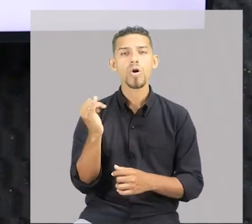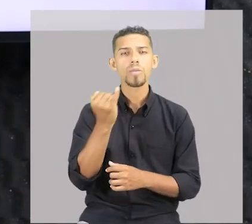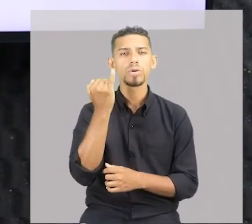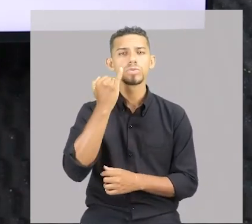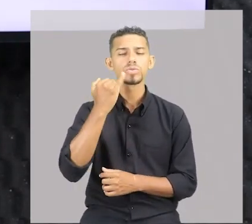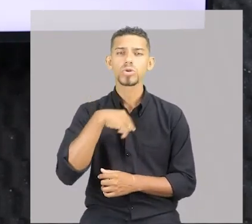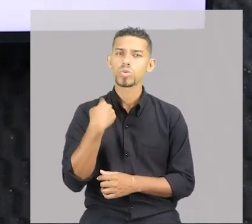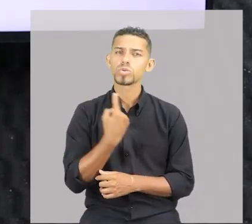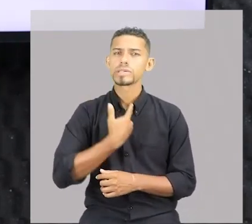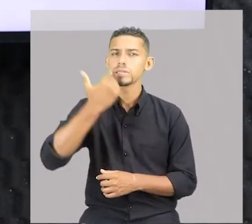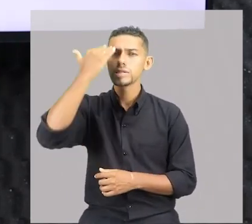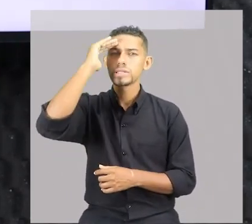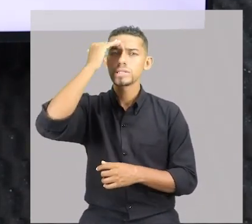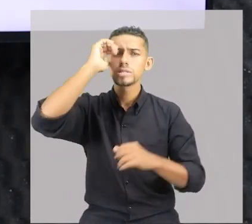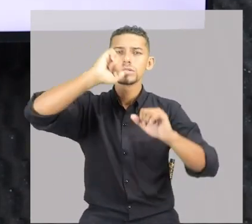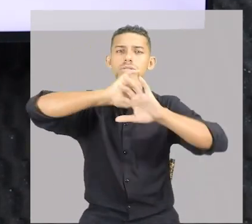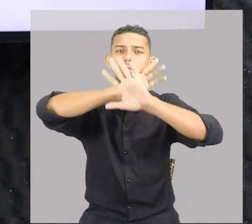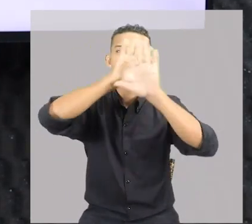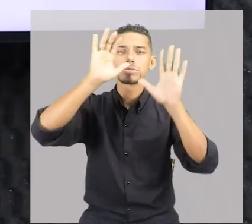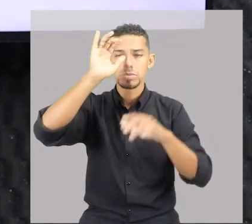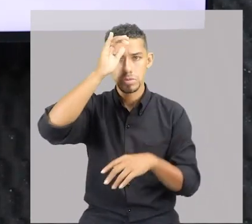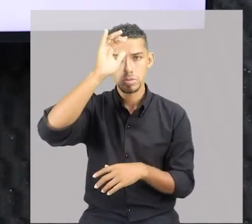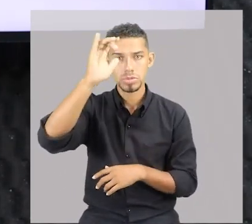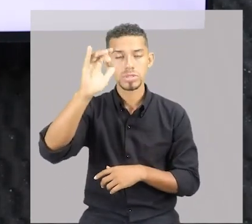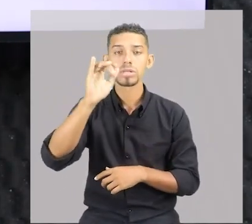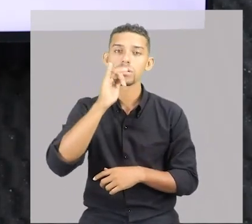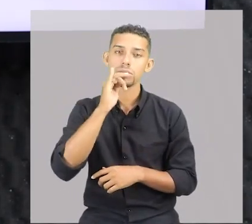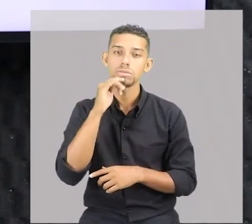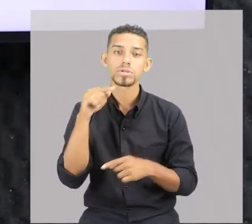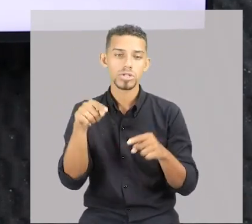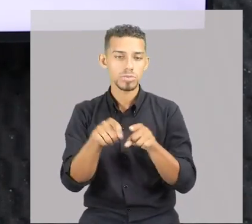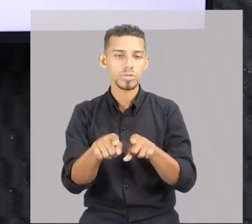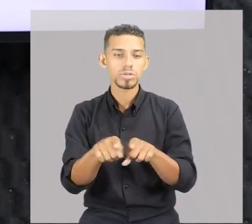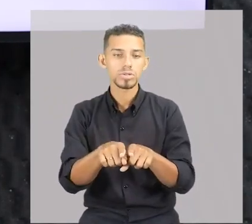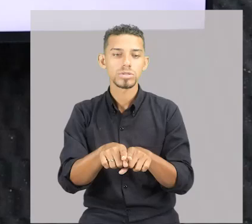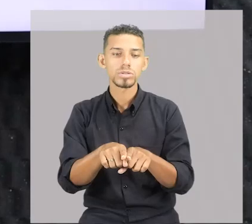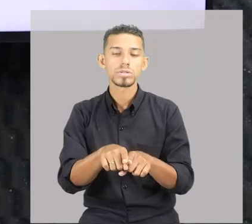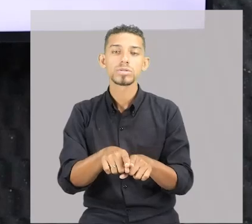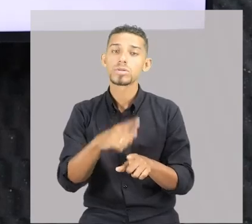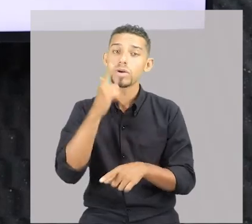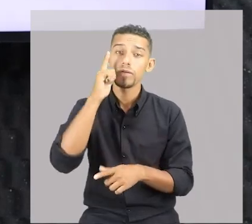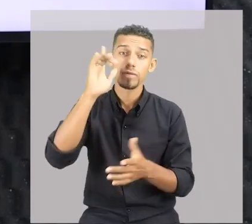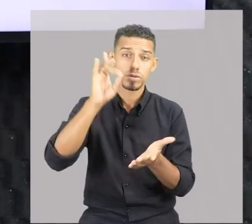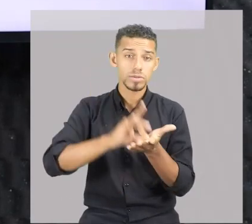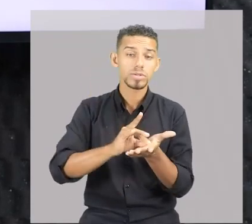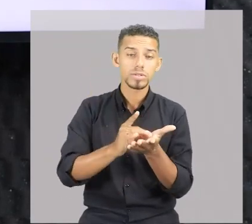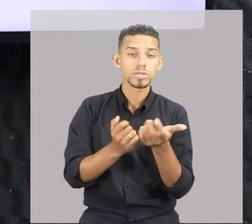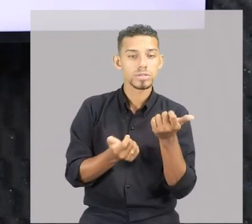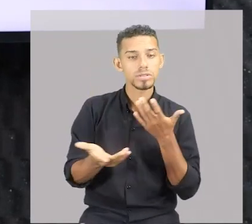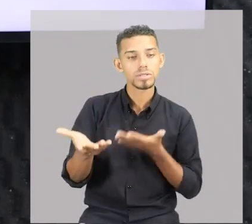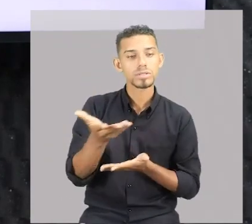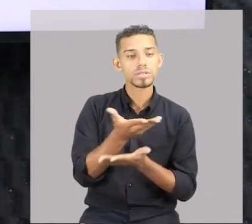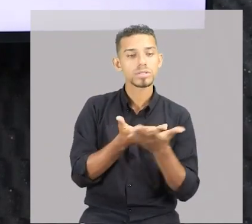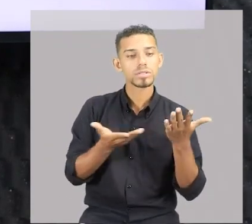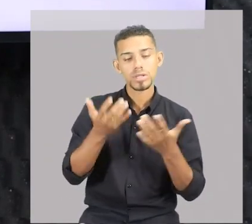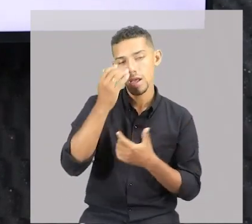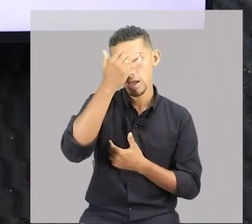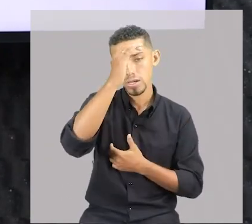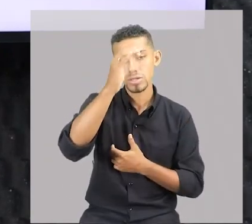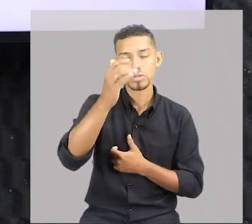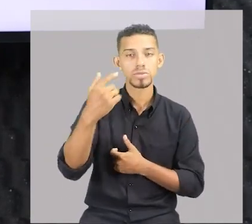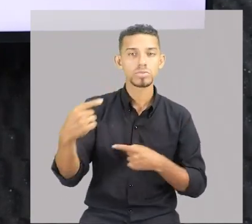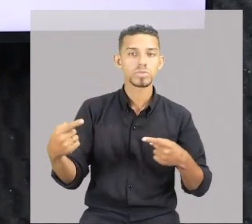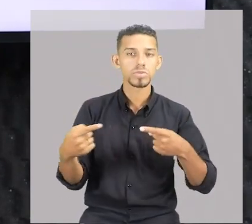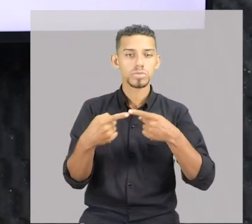para a gente poder entender a diversidade cultural e até mesmo ali fazer dialogar, né, essas culturas que